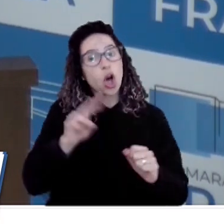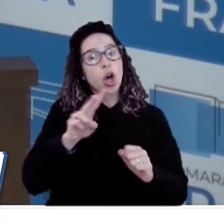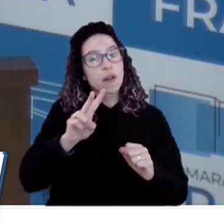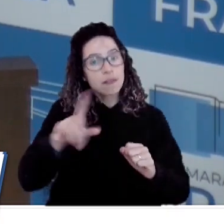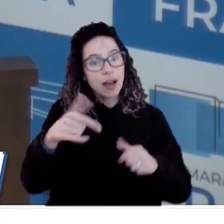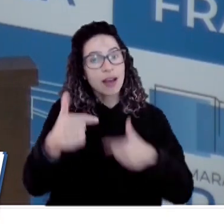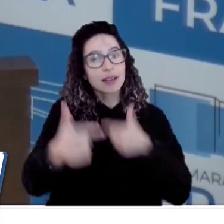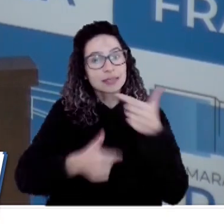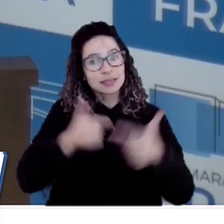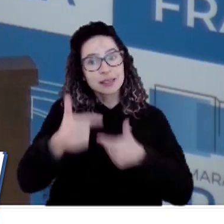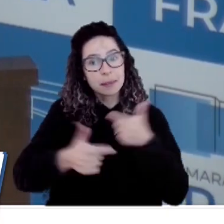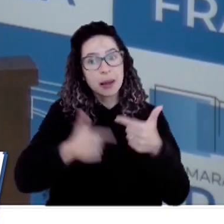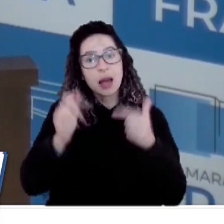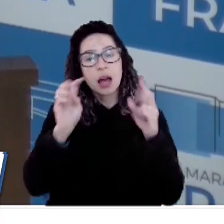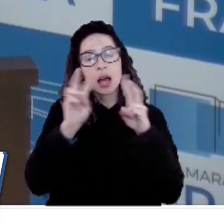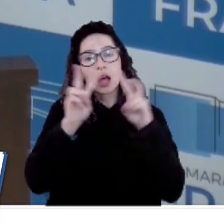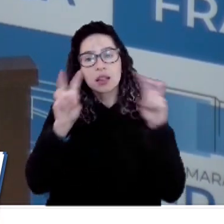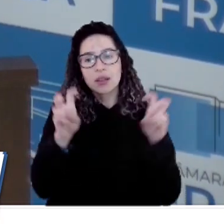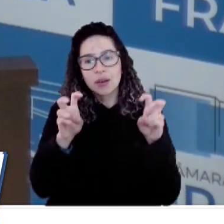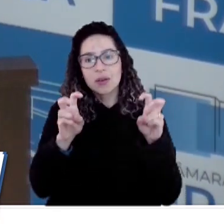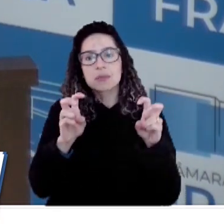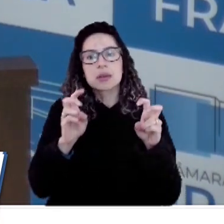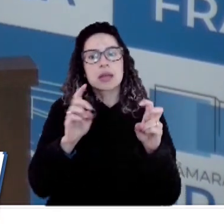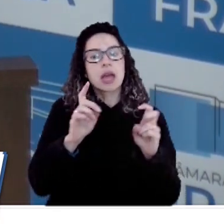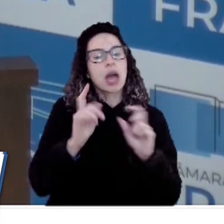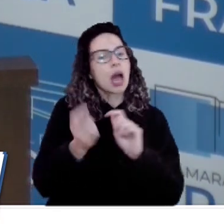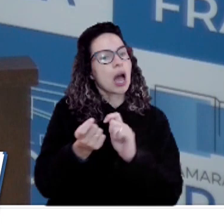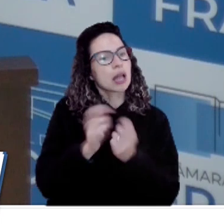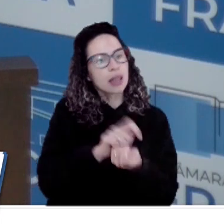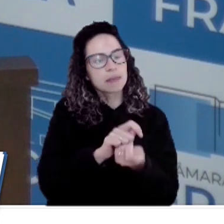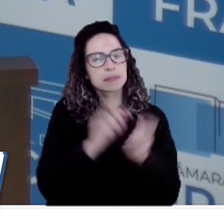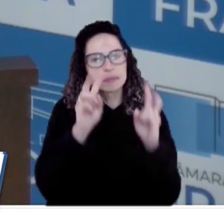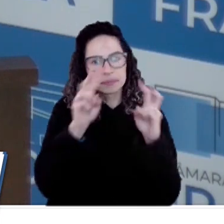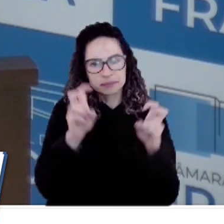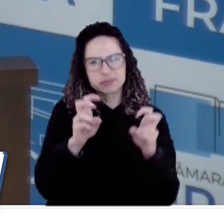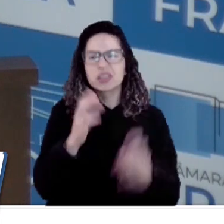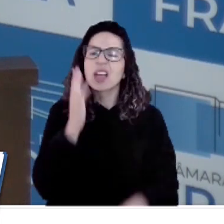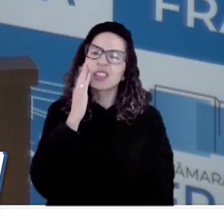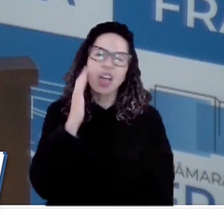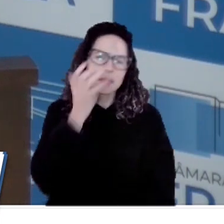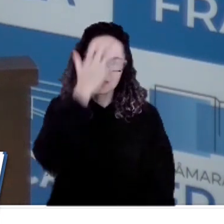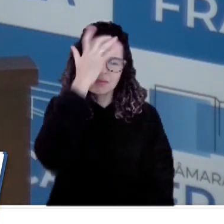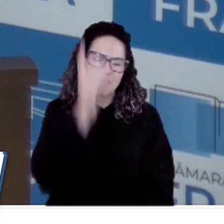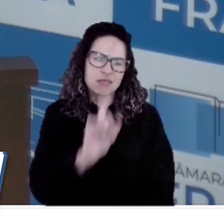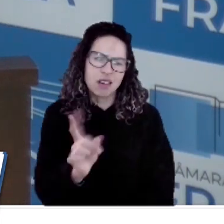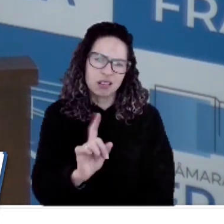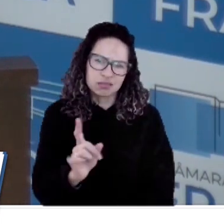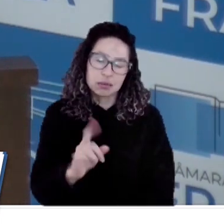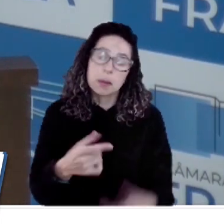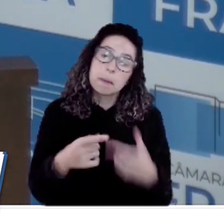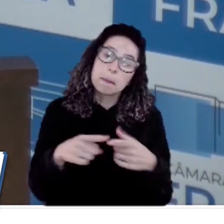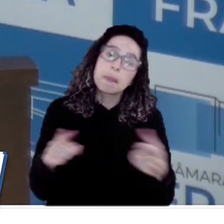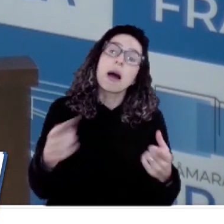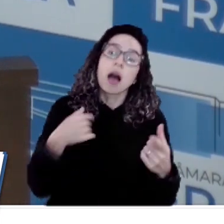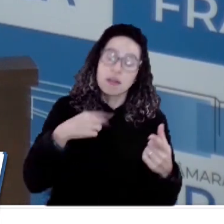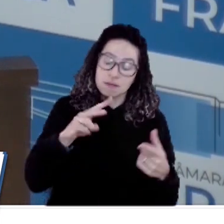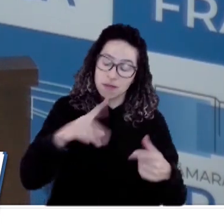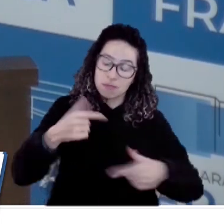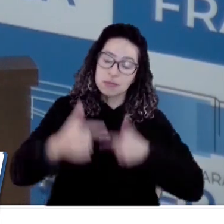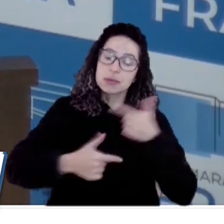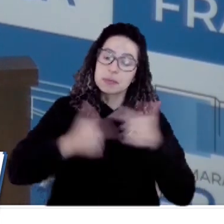no sentido de reverter essa situação. Sabemos que não é fácil, mas nós vamos trabalhar